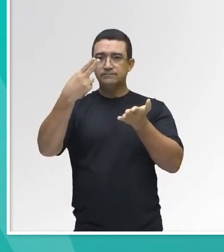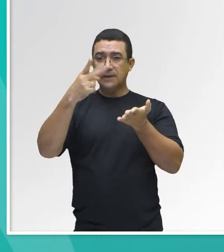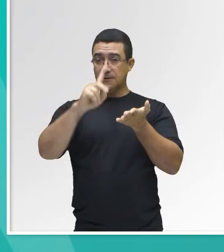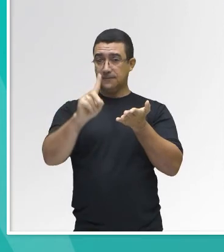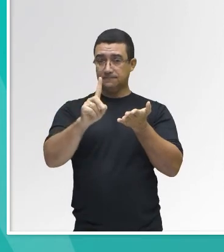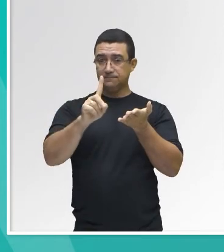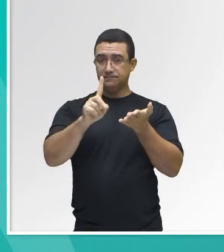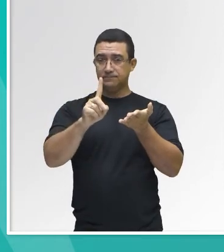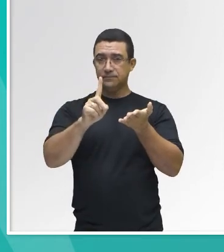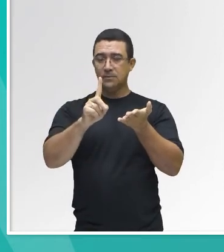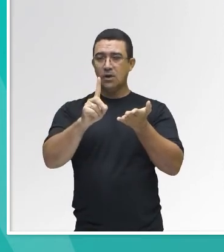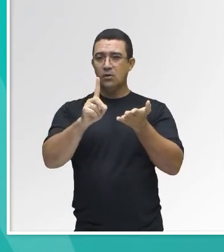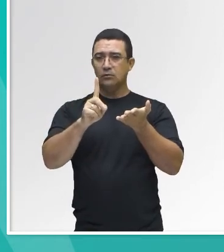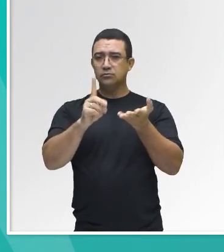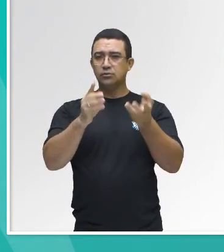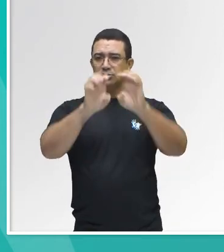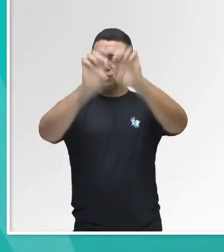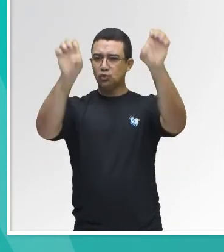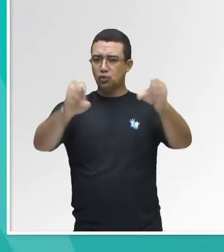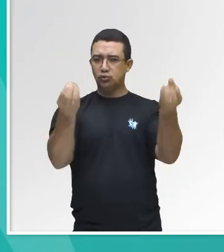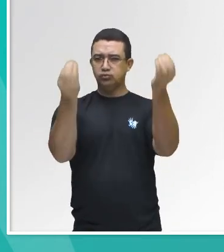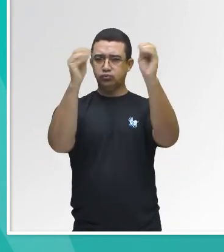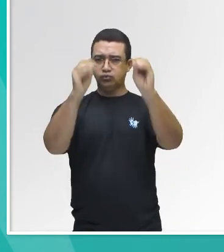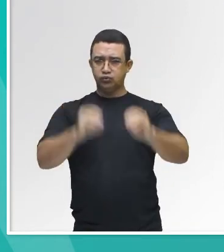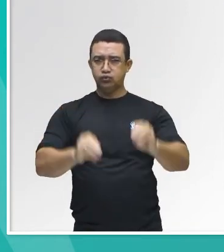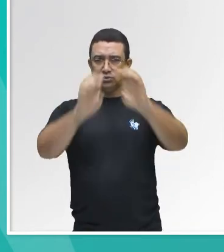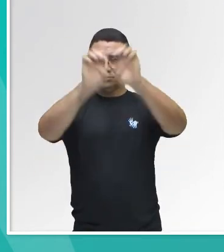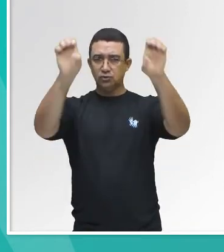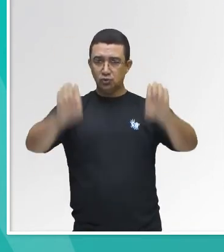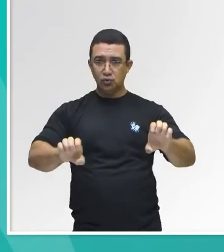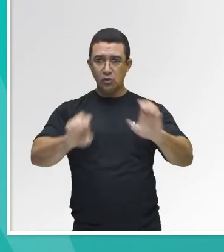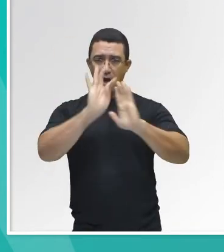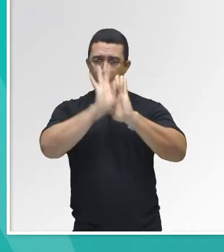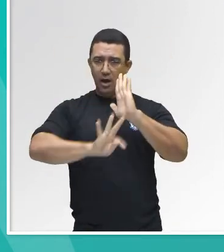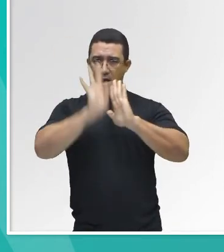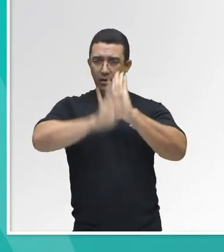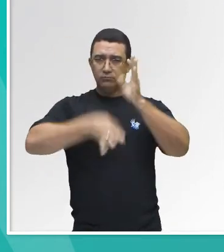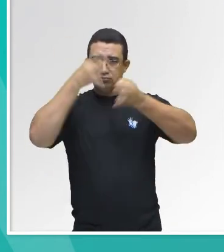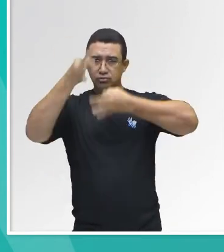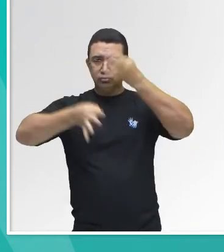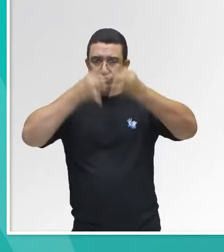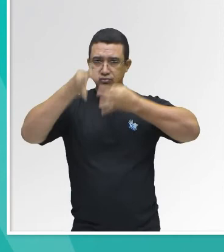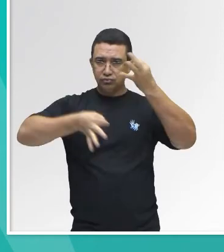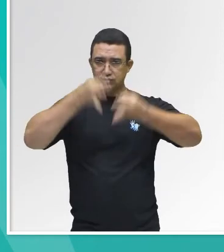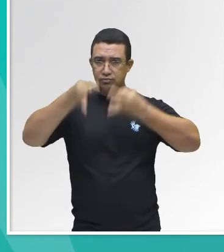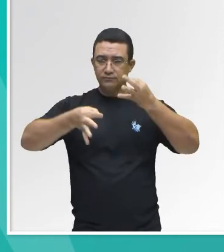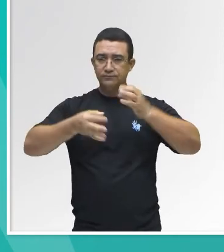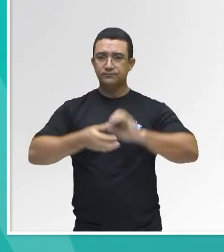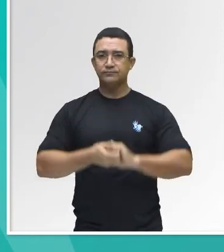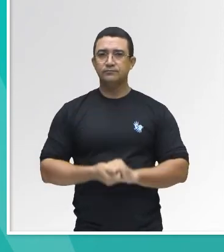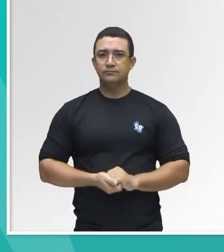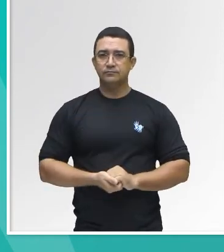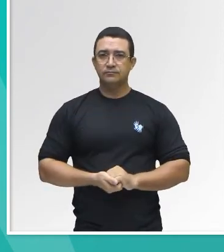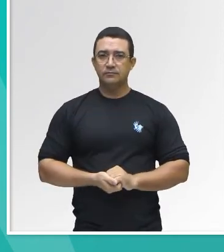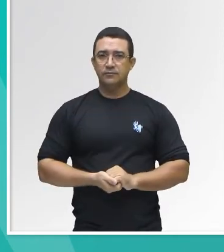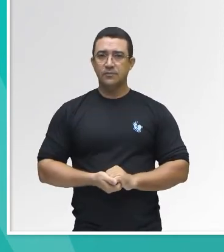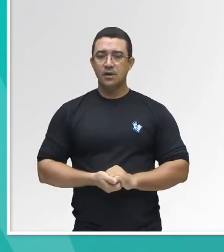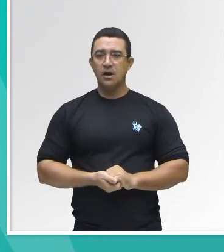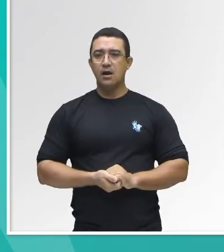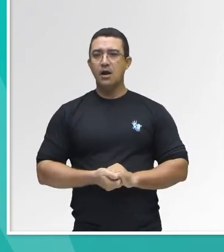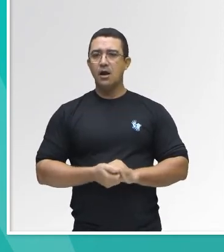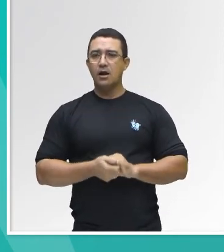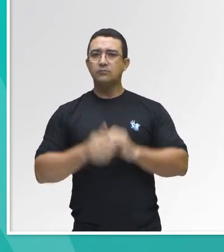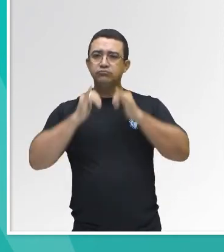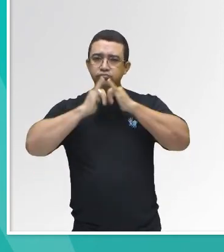eu coloquei para você a estrutura de um texto argumentativo, né? Então eu digo aqui que o